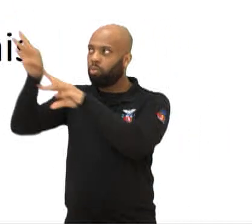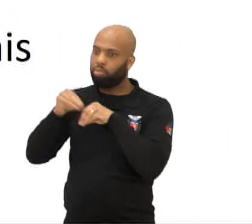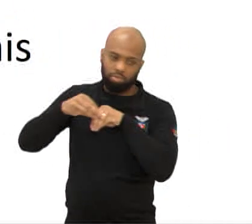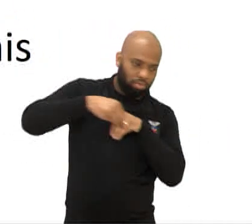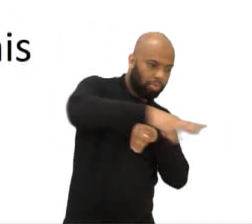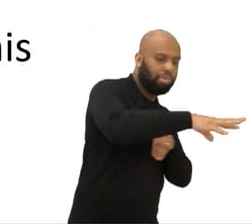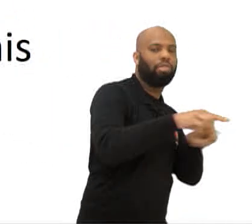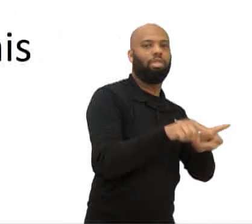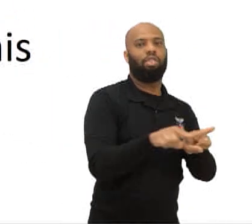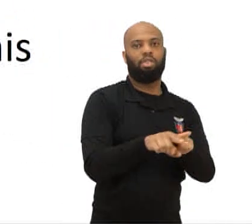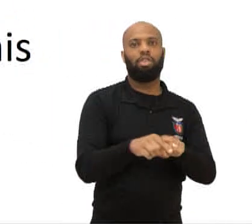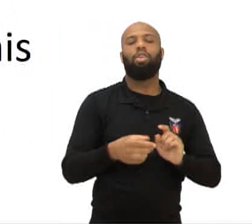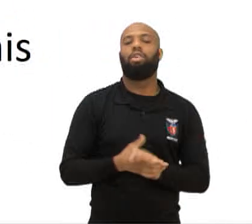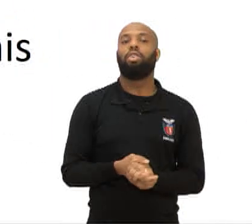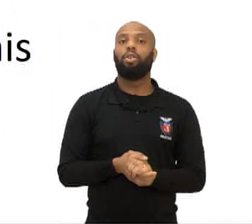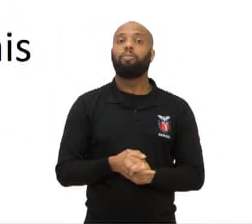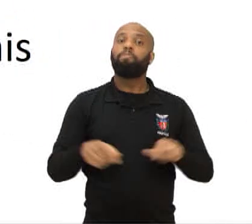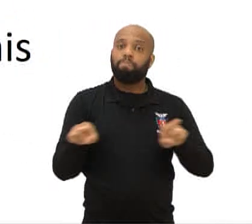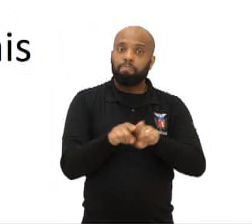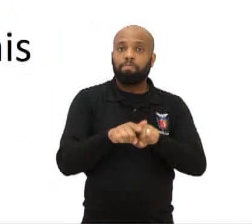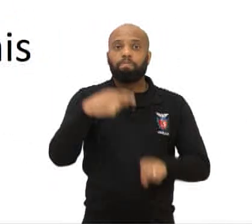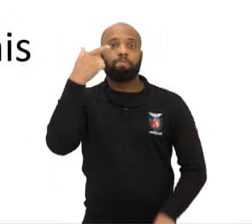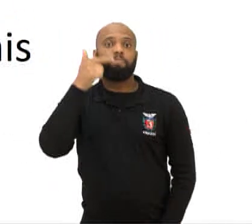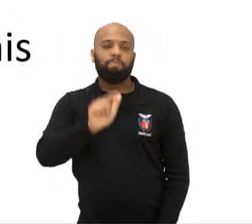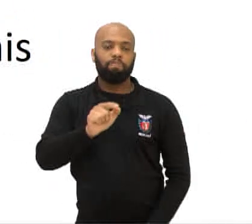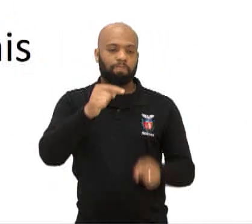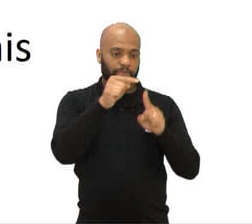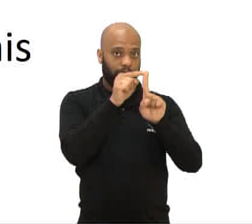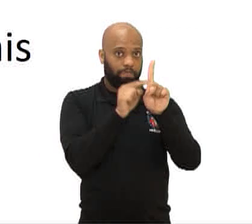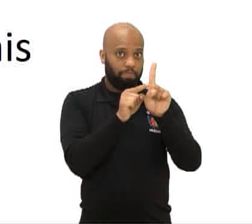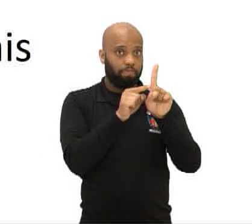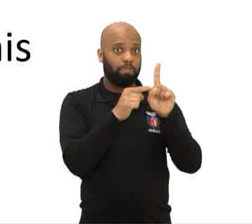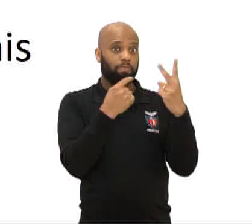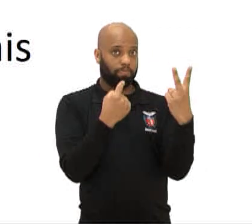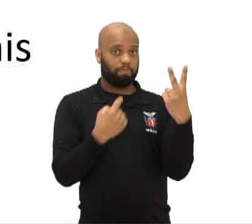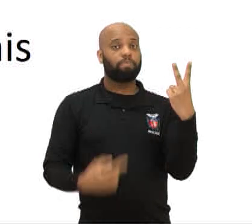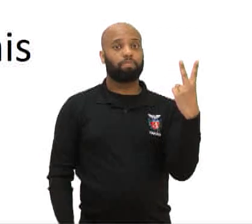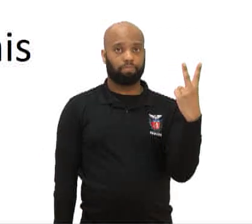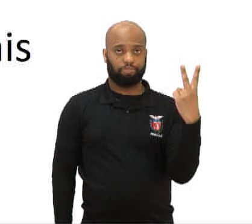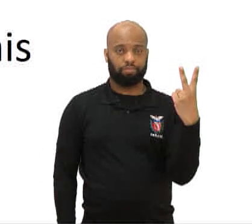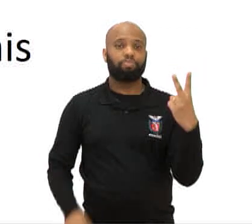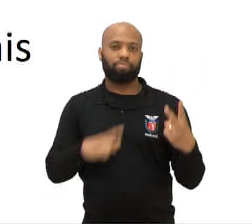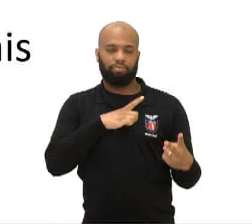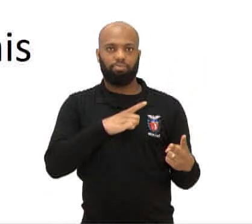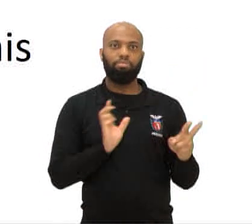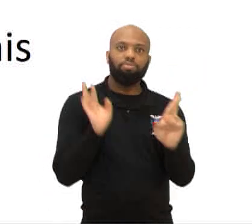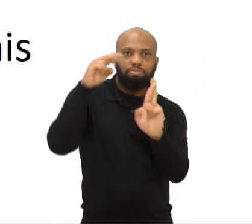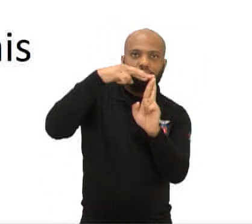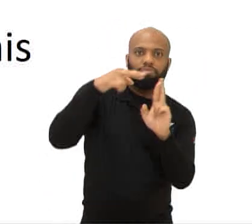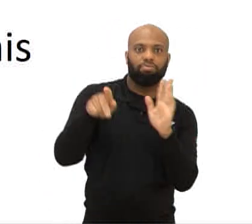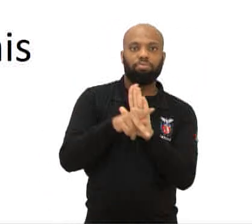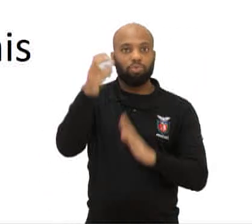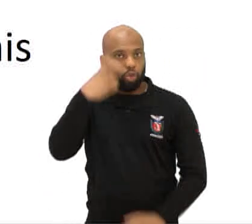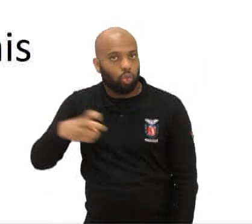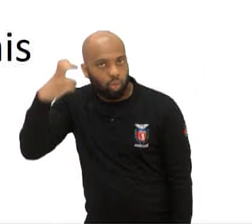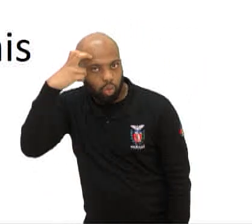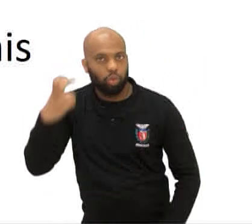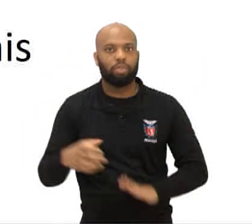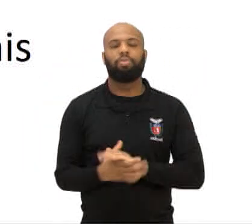hoje, né? Nós podemos estabelecer ali dois tipos, né, de referências culturais